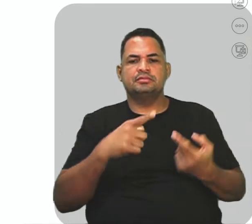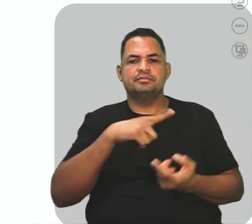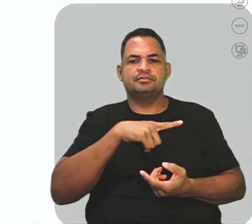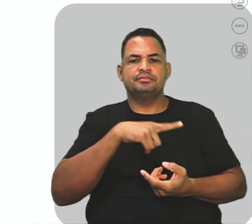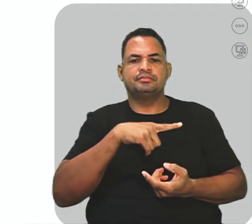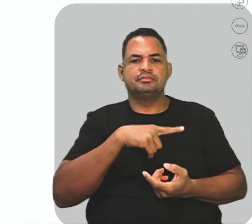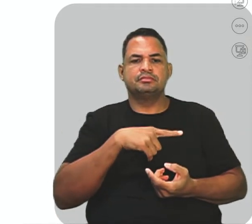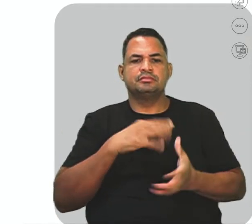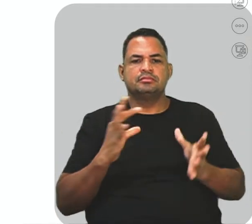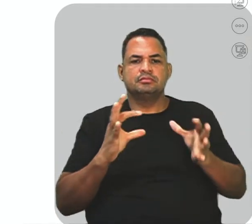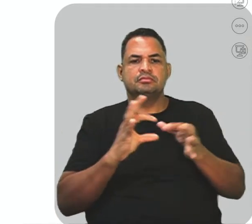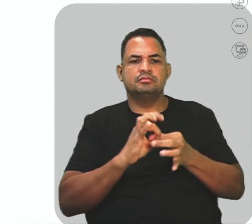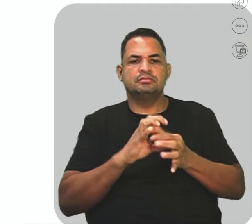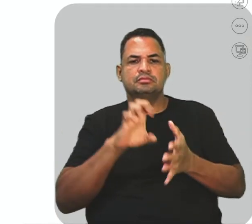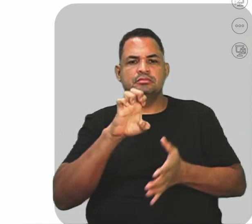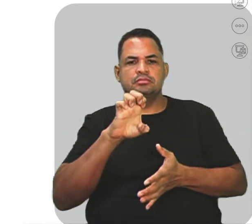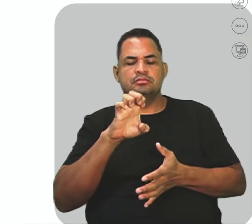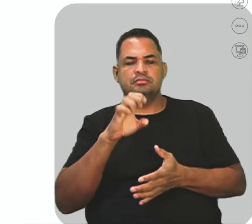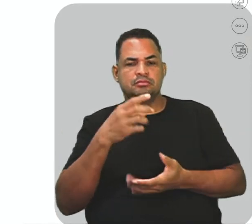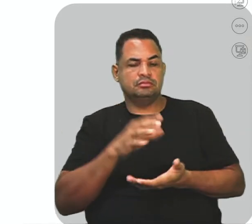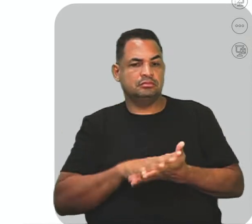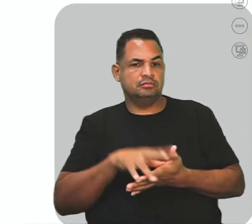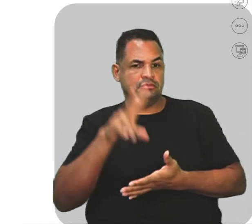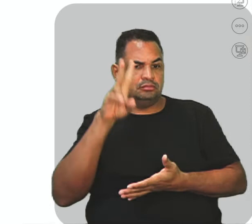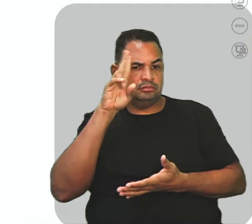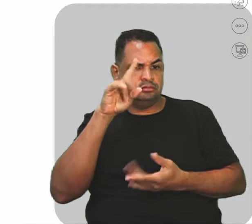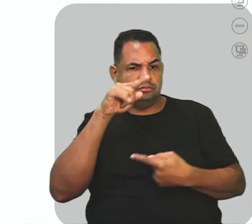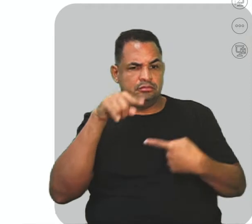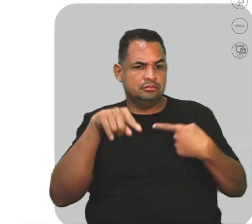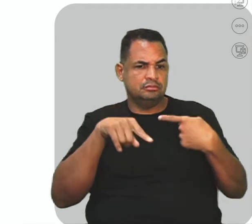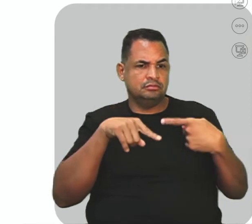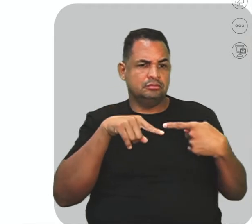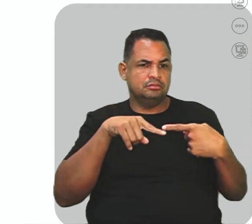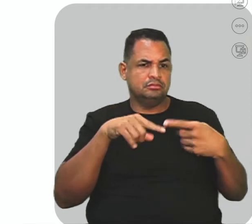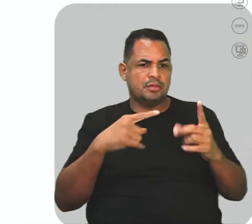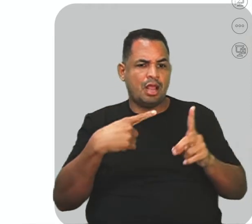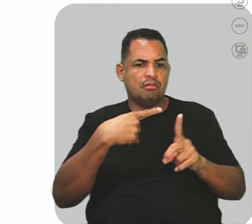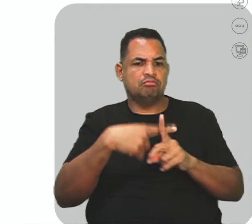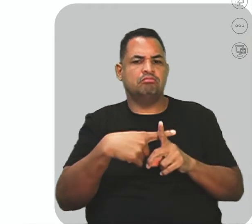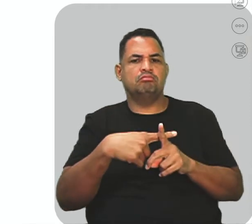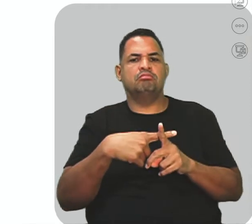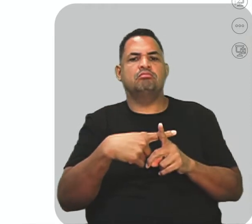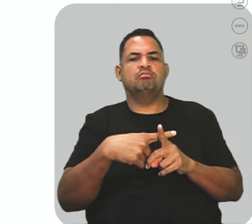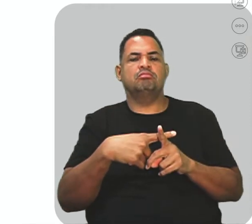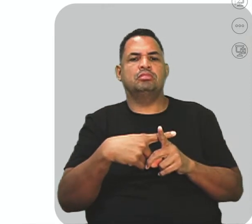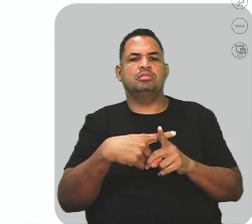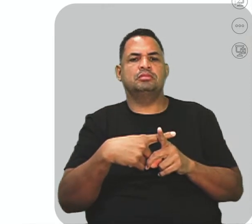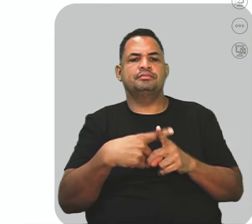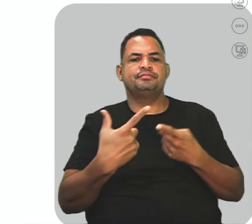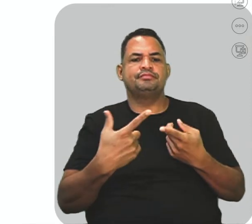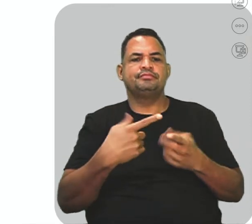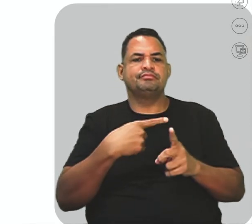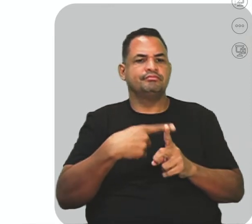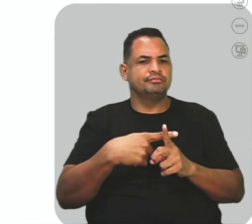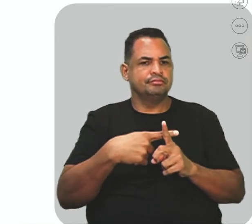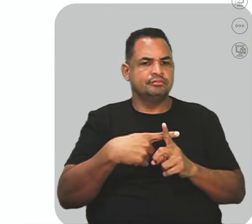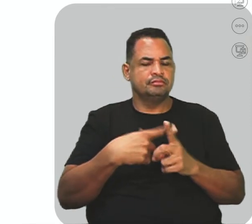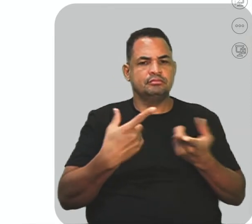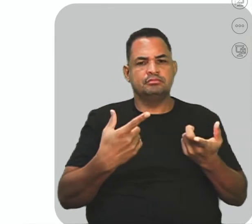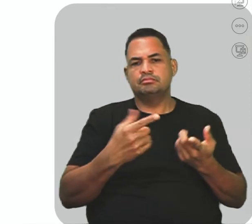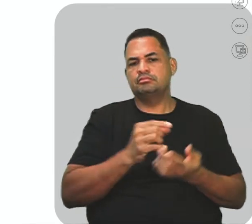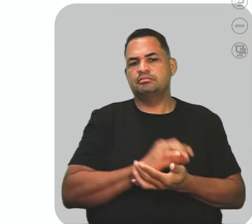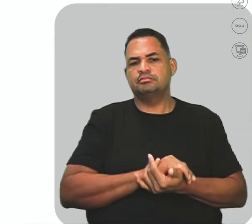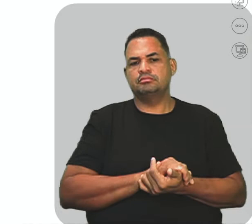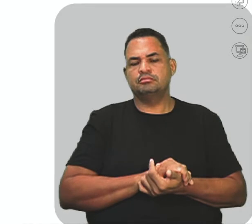essa conjunção e, lembrando que ela tem a função de adição, né? Então, a gente soma. Então,